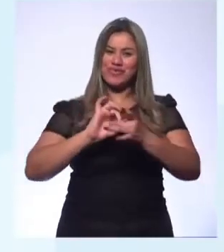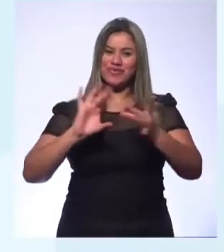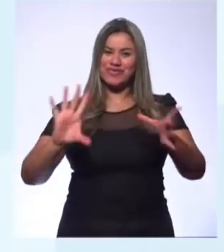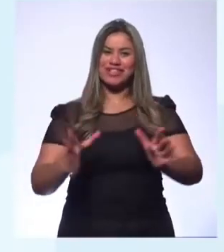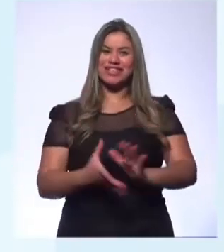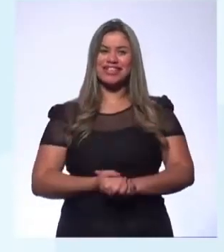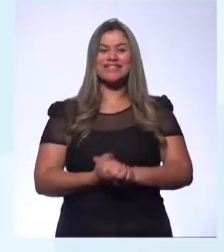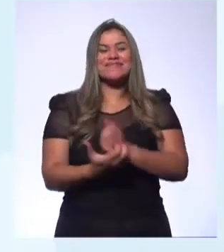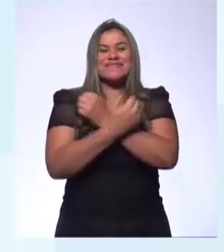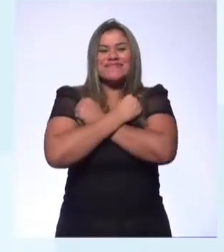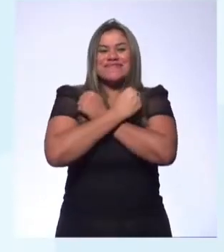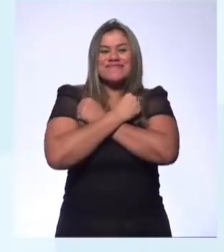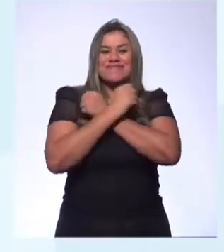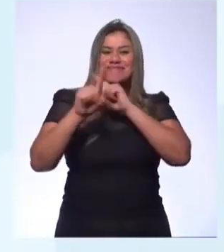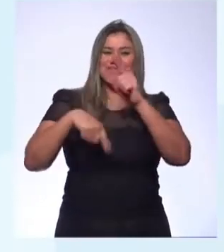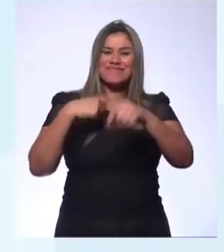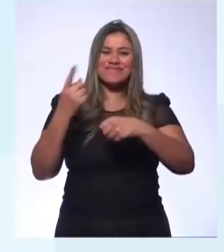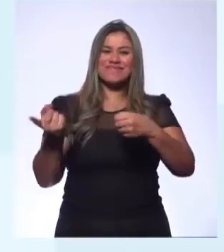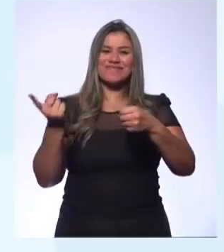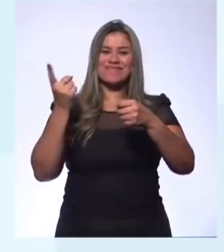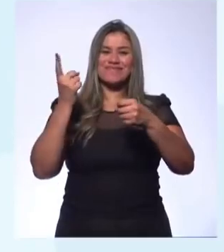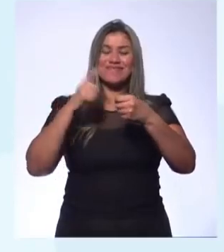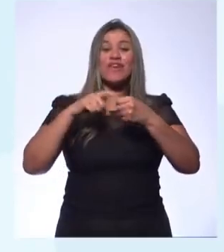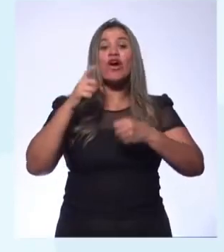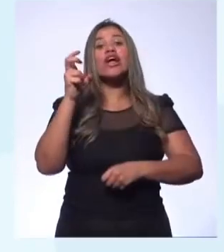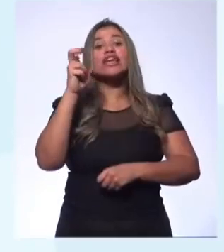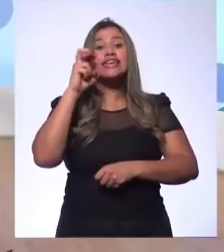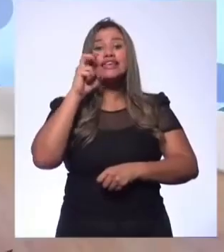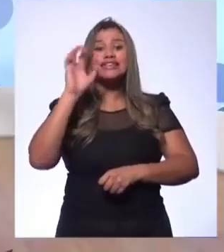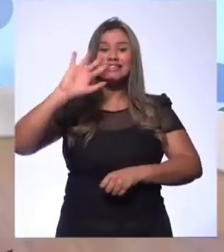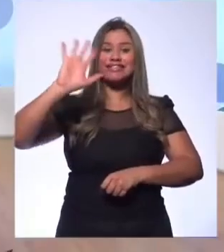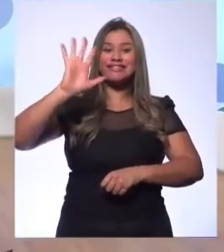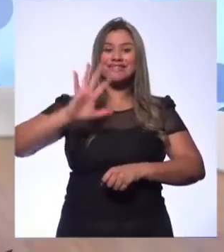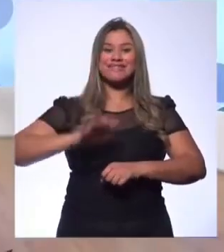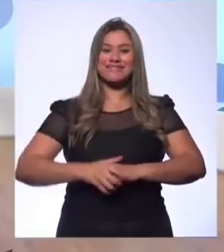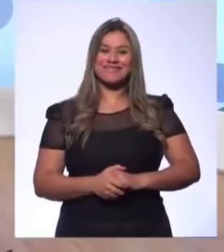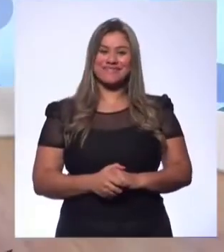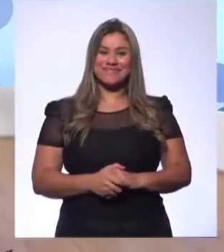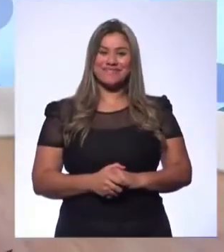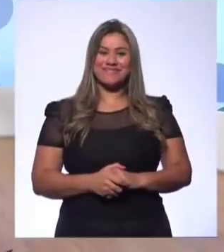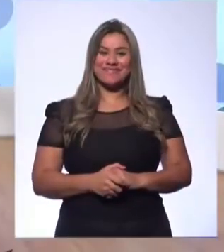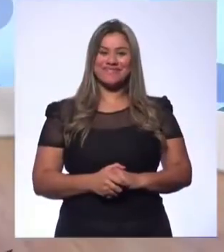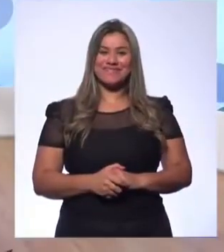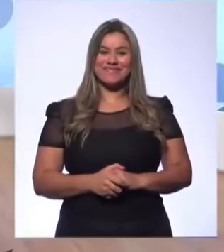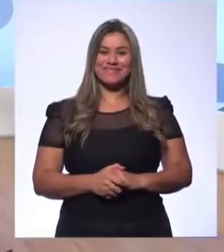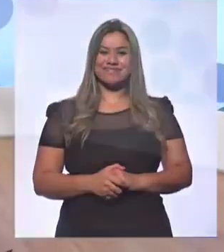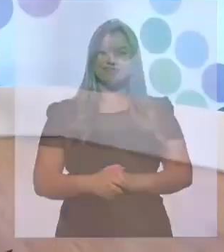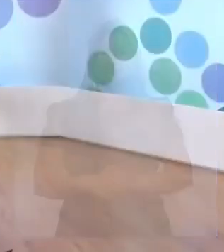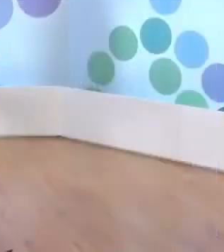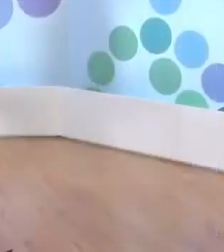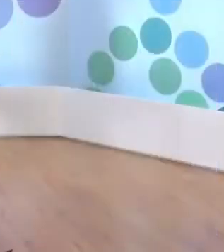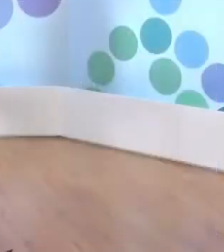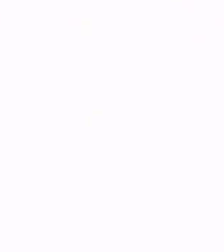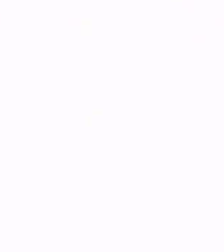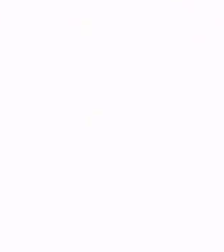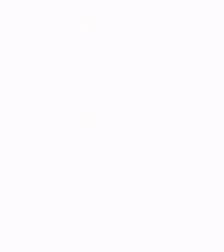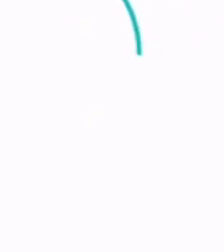de hoje. Um grande abraço. Estamos de volta aqui na próxima quinta-feira. Tchau, tchau. Valeu. Tchau, tchau, gente.